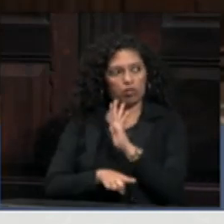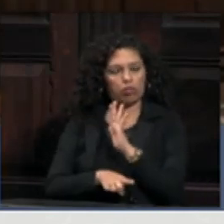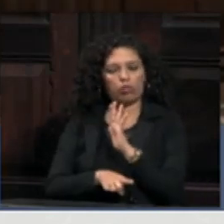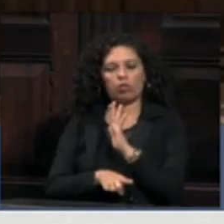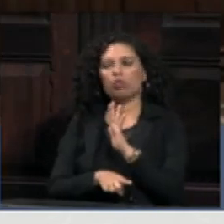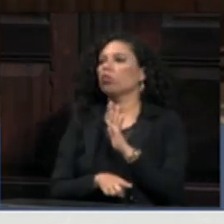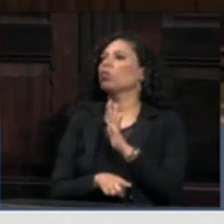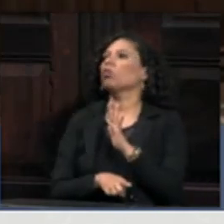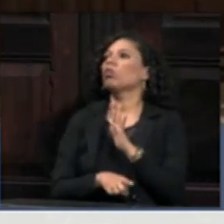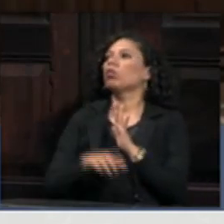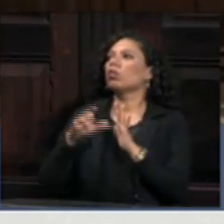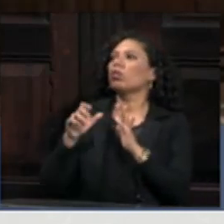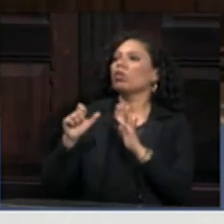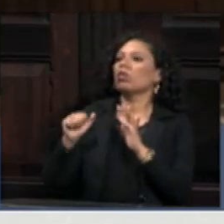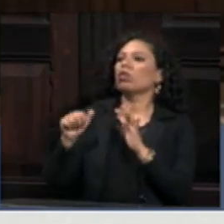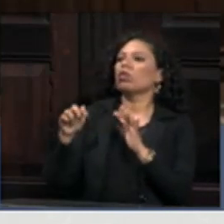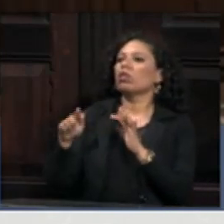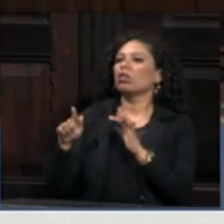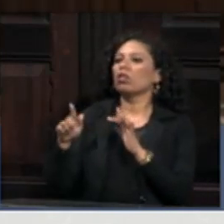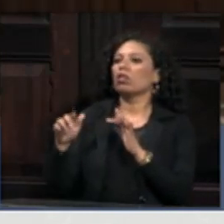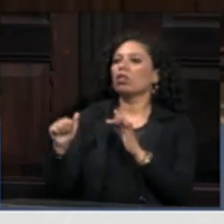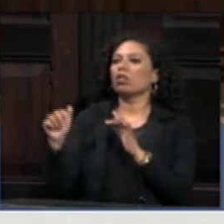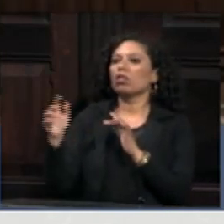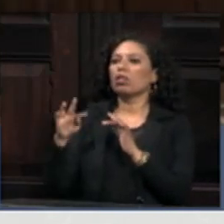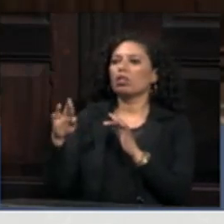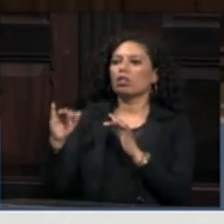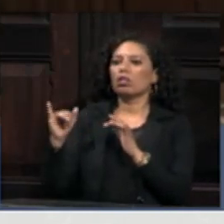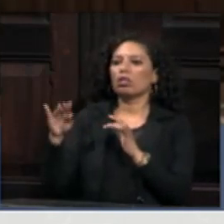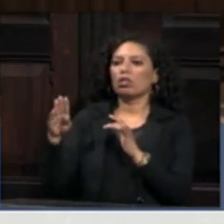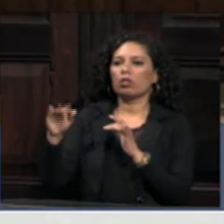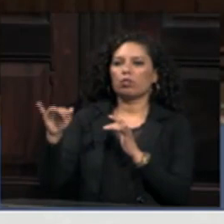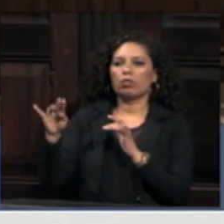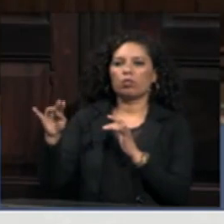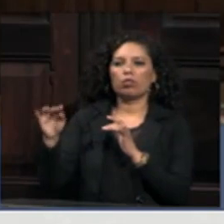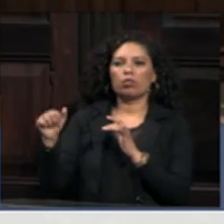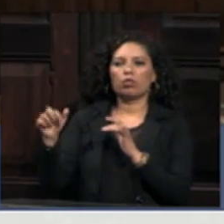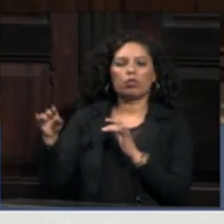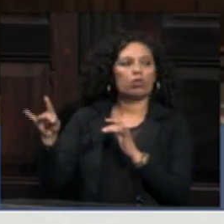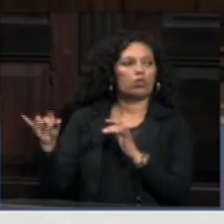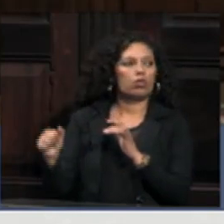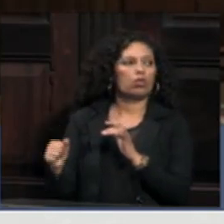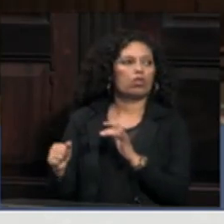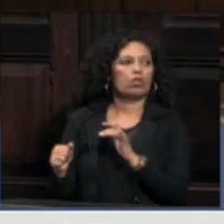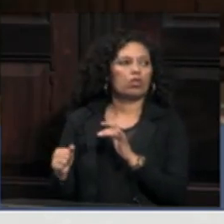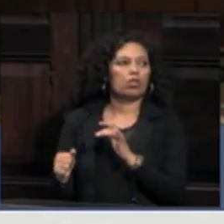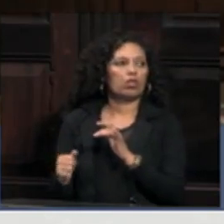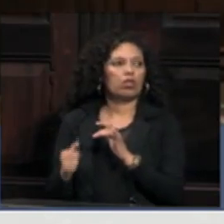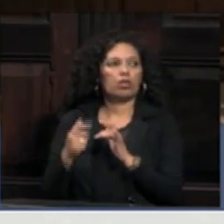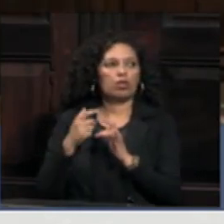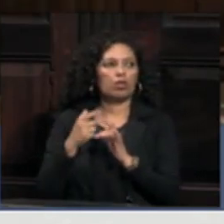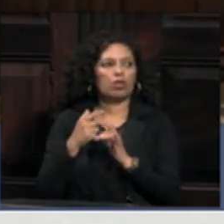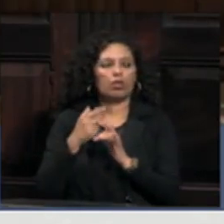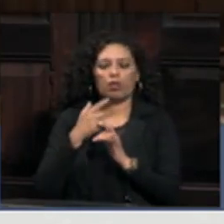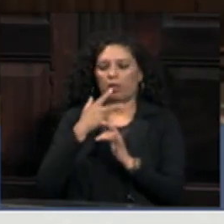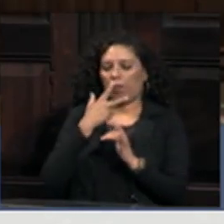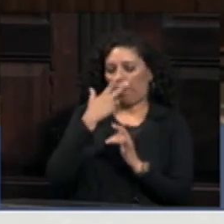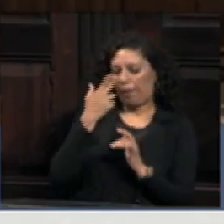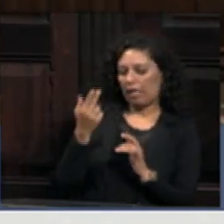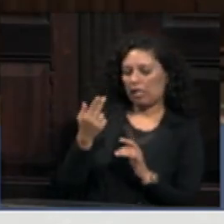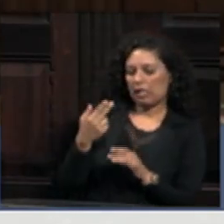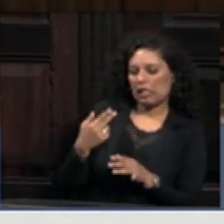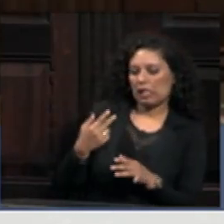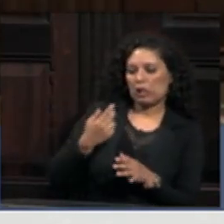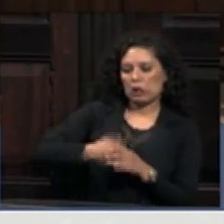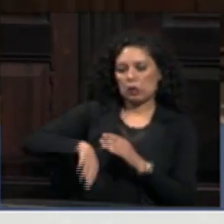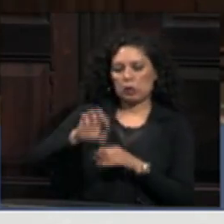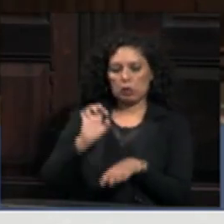tributária. E o que é que já se anuncia? Quase por uma imposição de um Estado quebrado,